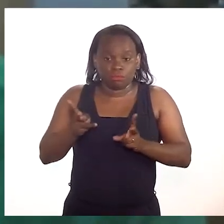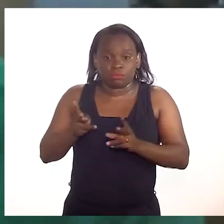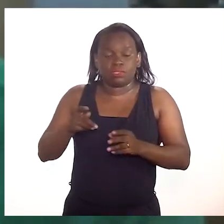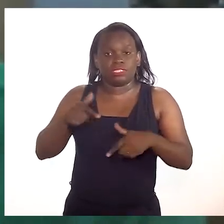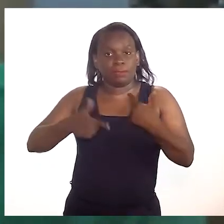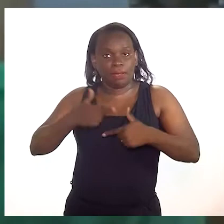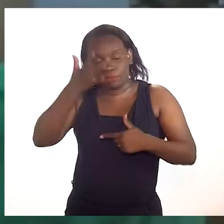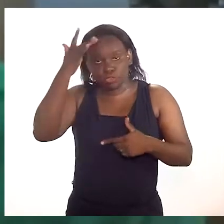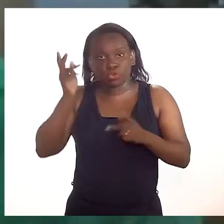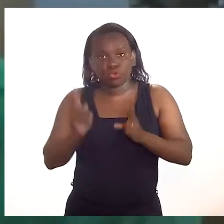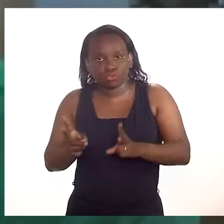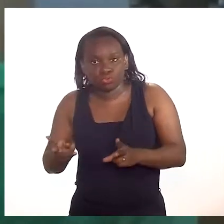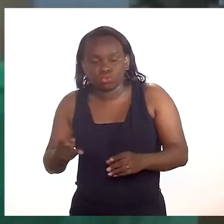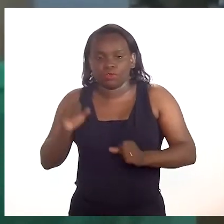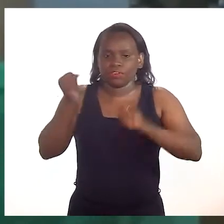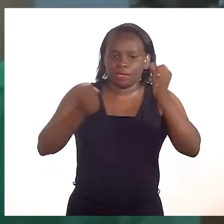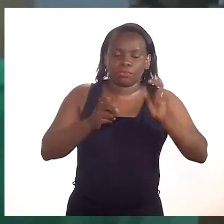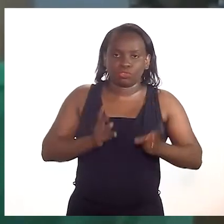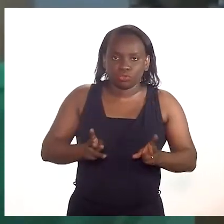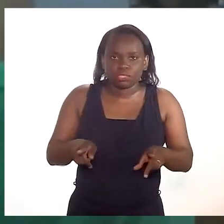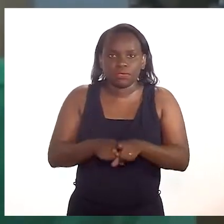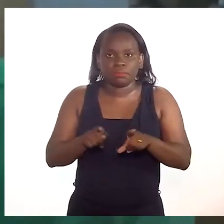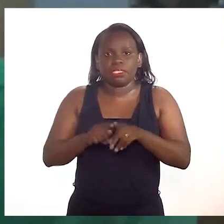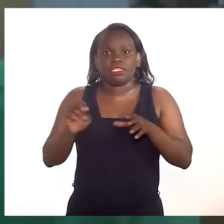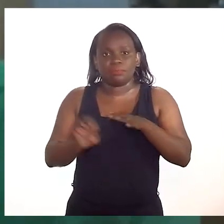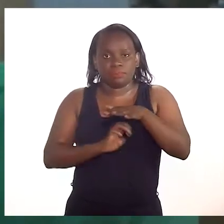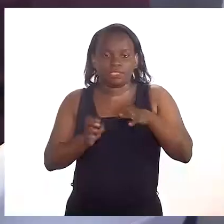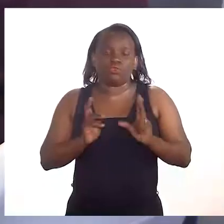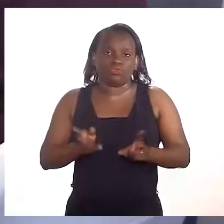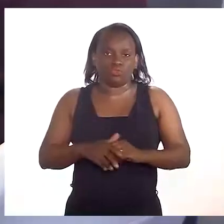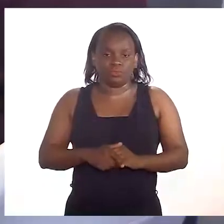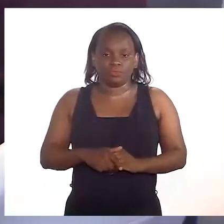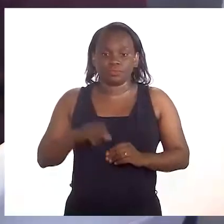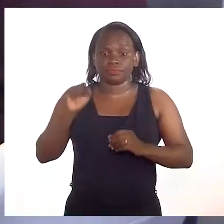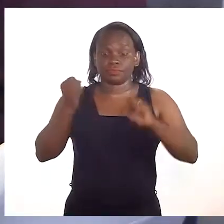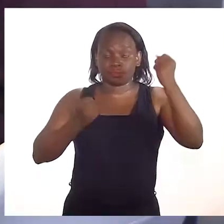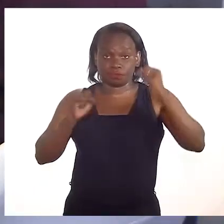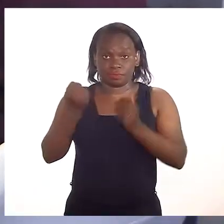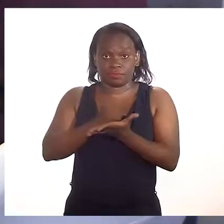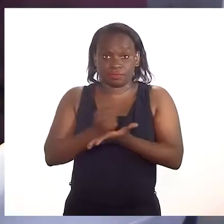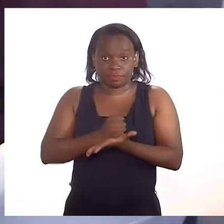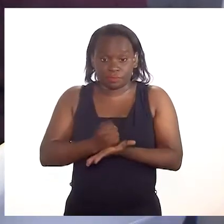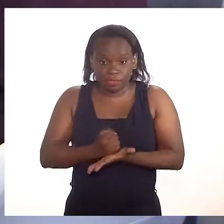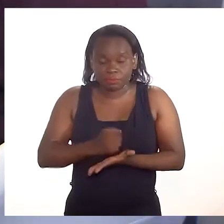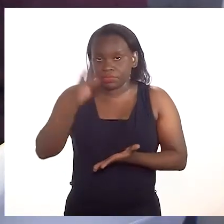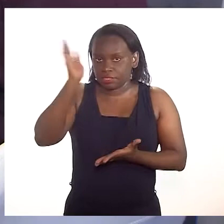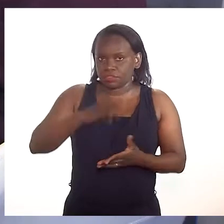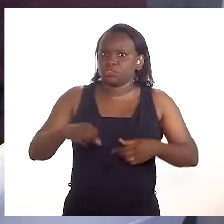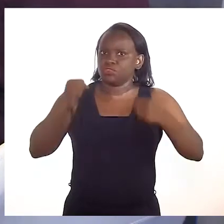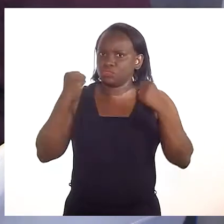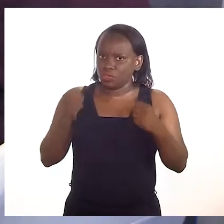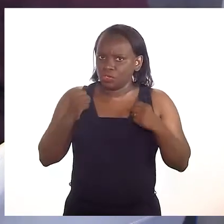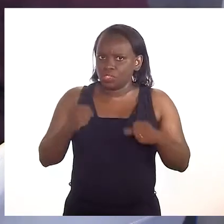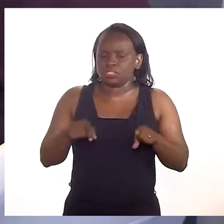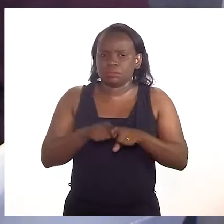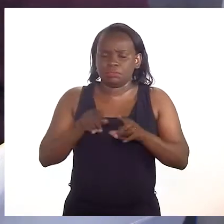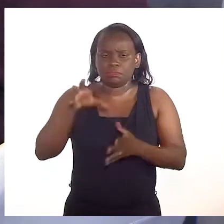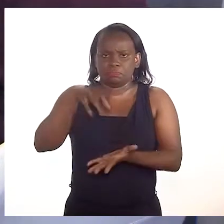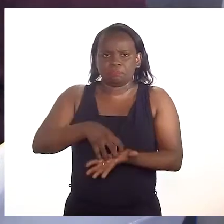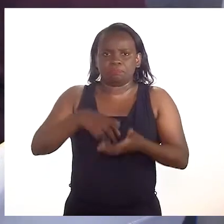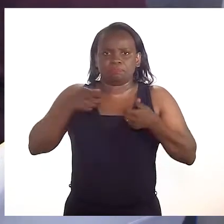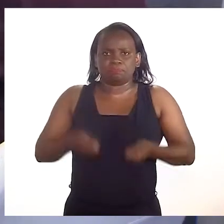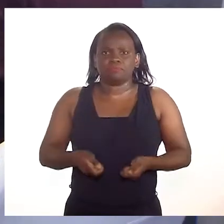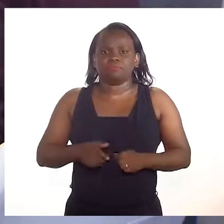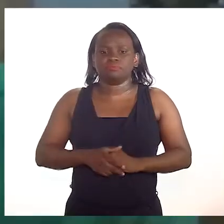mantém os empregos, mantém a produção e mantém as empresas. A indústria farmacêutica brasileira é poderosa e bem